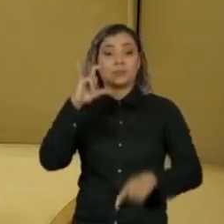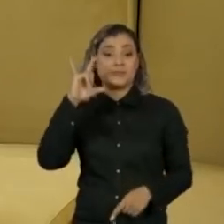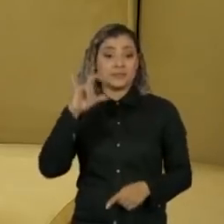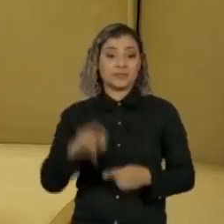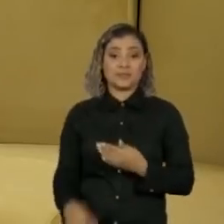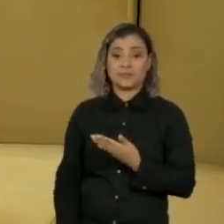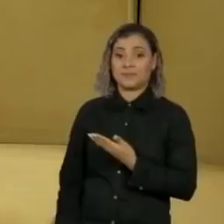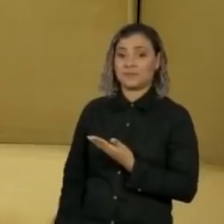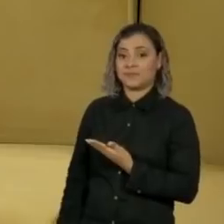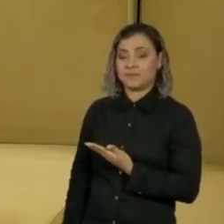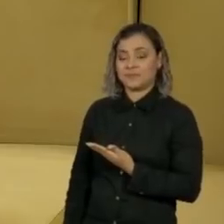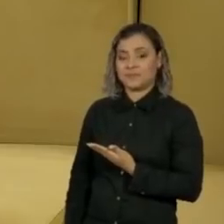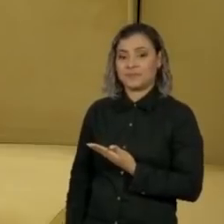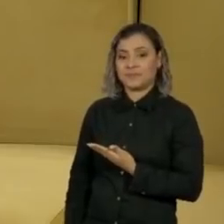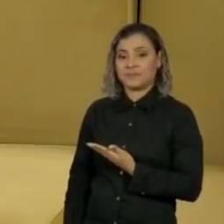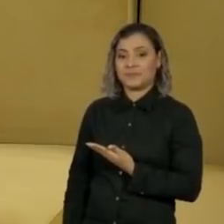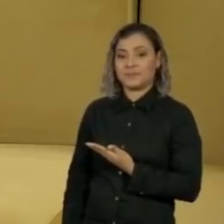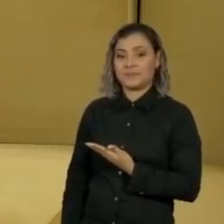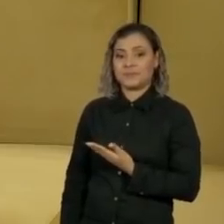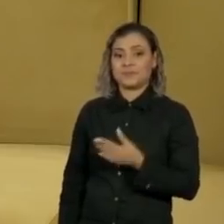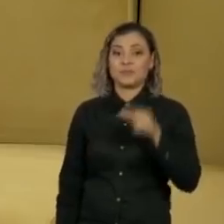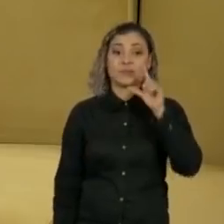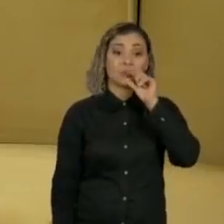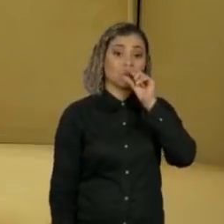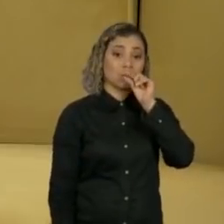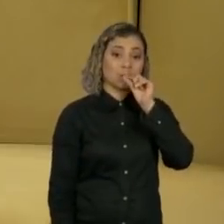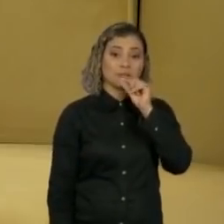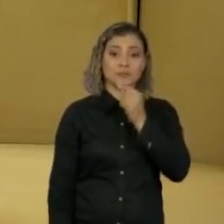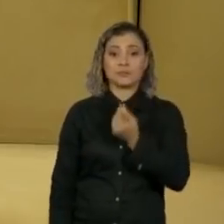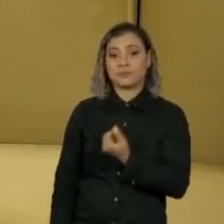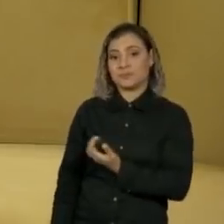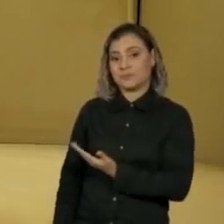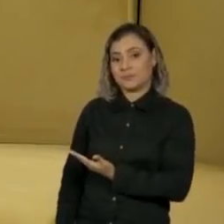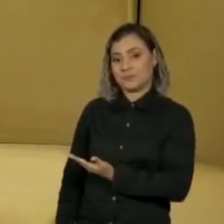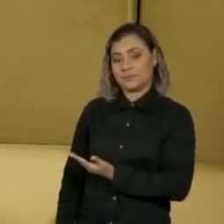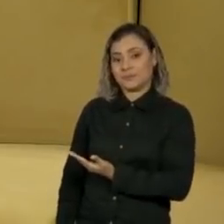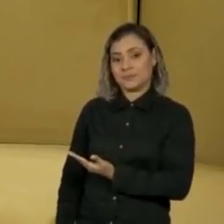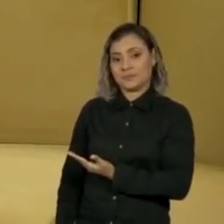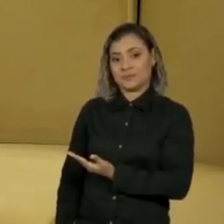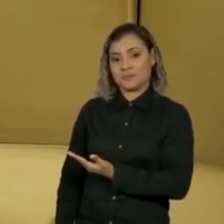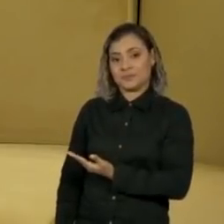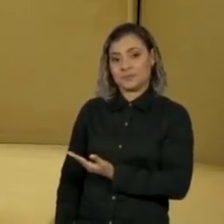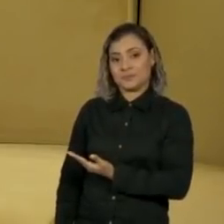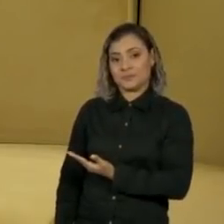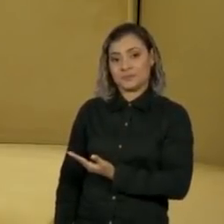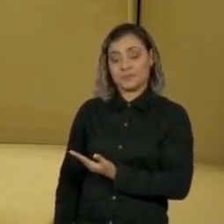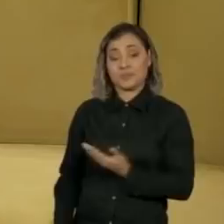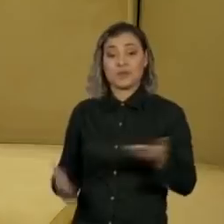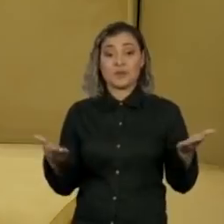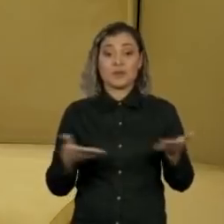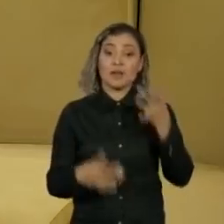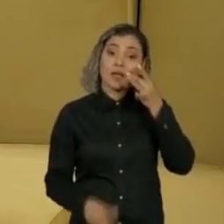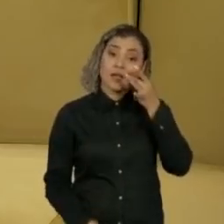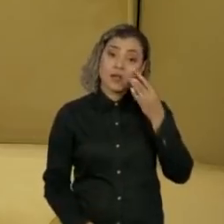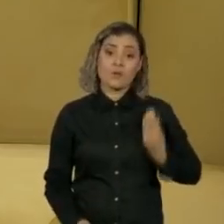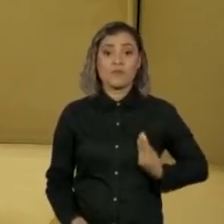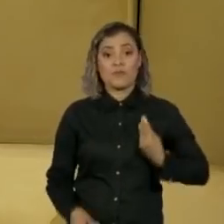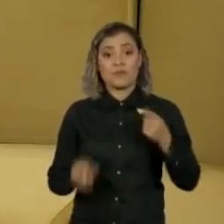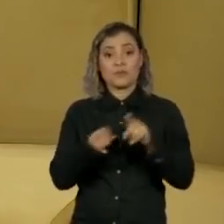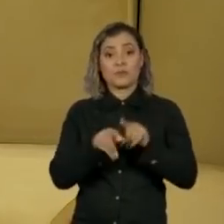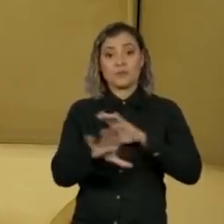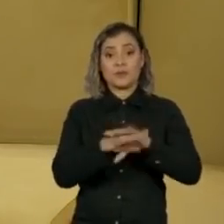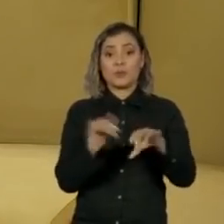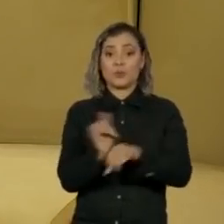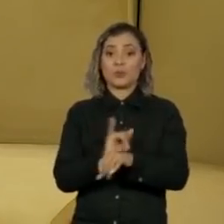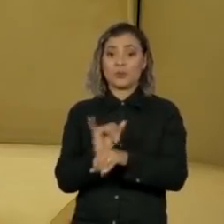Instagram é o @jornalismotvcultura, nosso Twitter, @_cultura. E nós estamos ao vivo também pelo